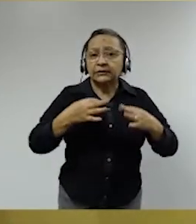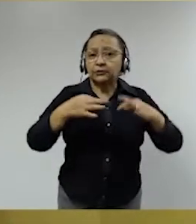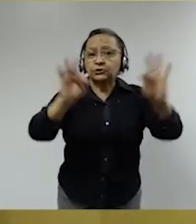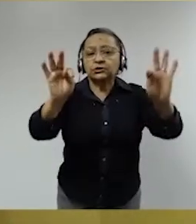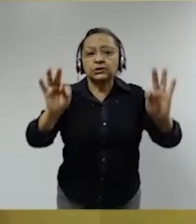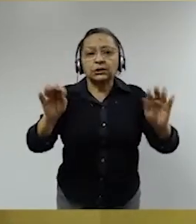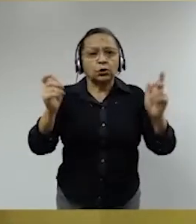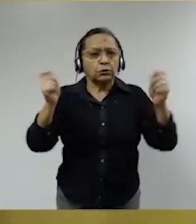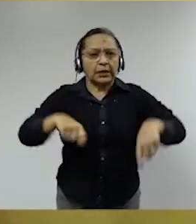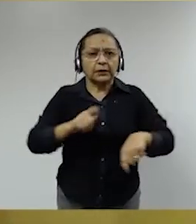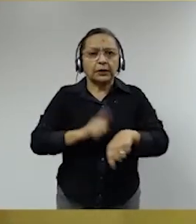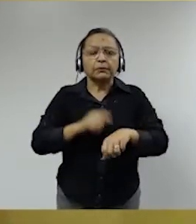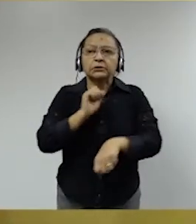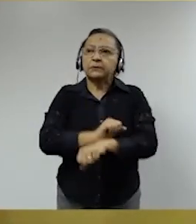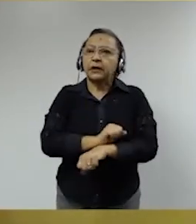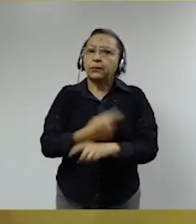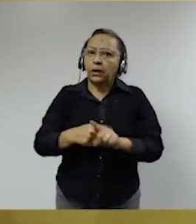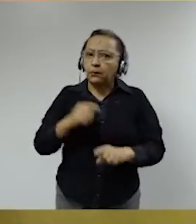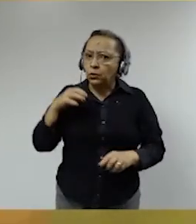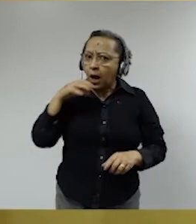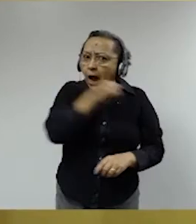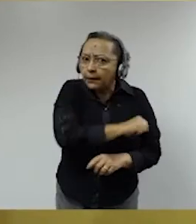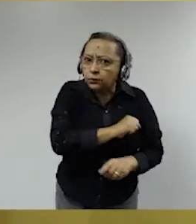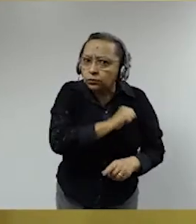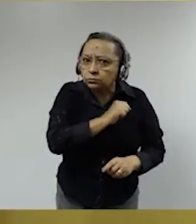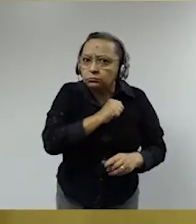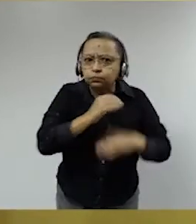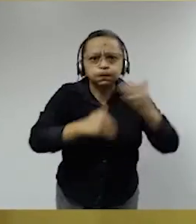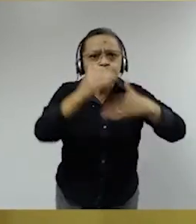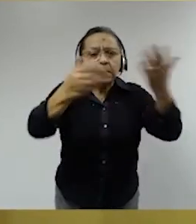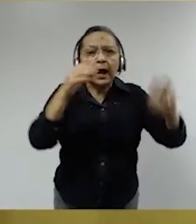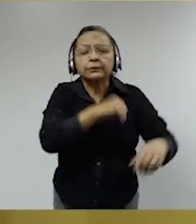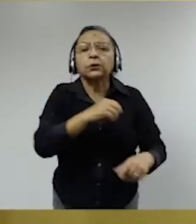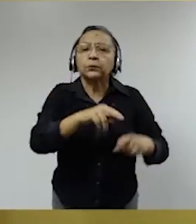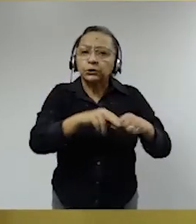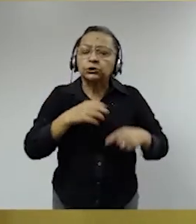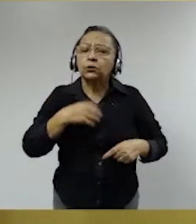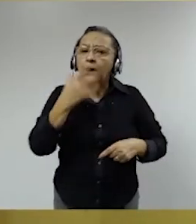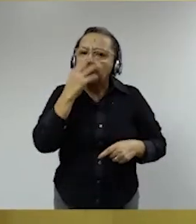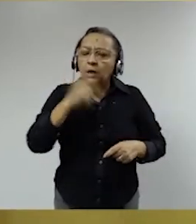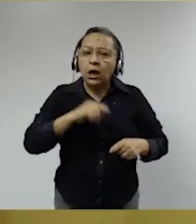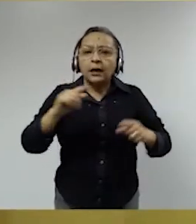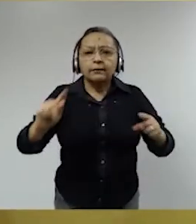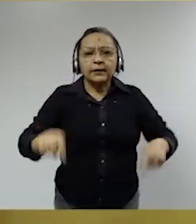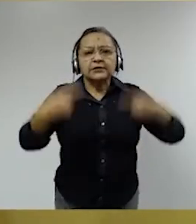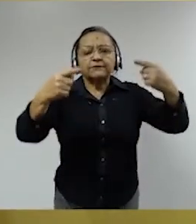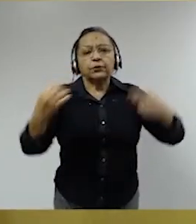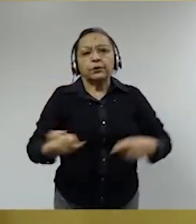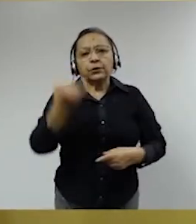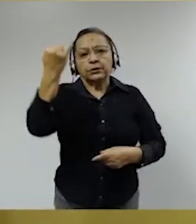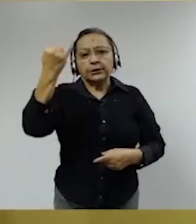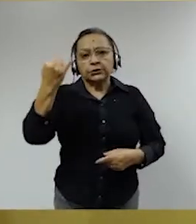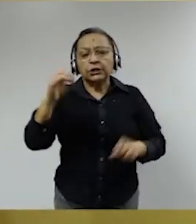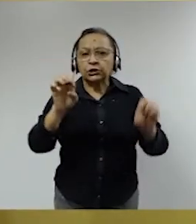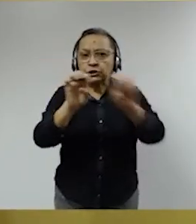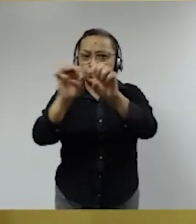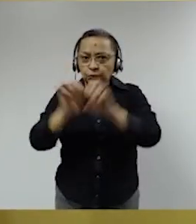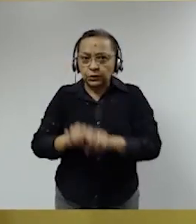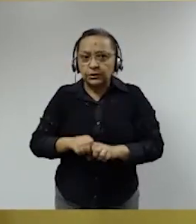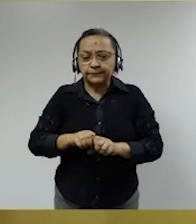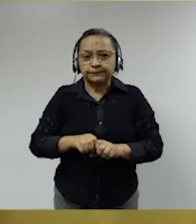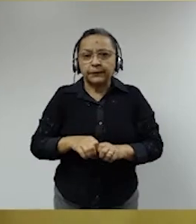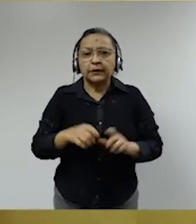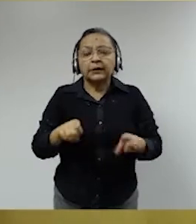As operações nesse mercado são muito rápidas. Eu acho que esse é um desafio importante, essa questão das estruturas do mercado digital. Acredito também que o problema